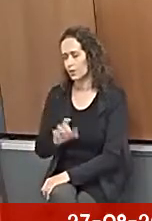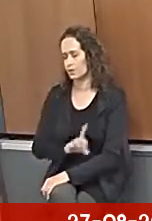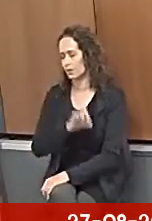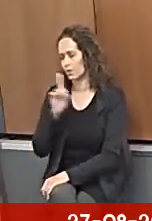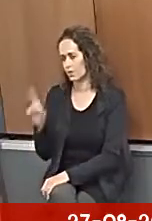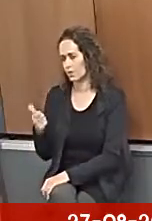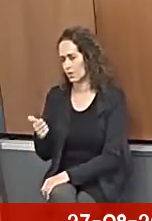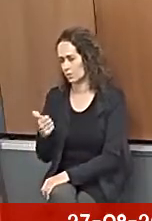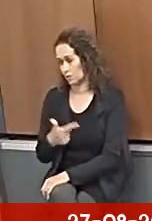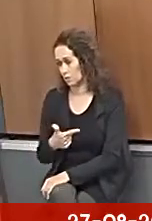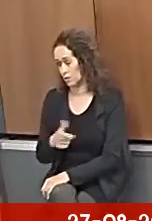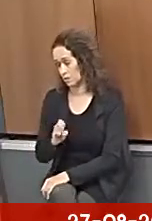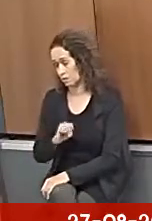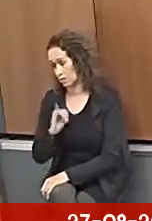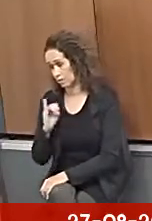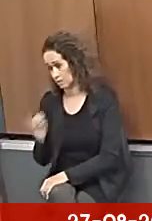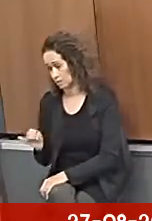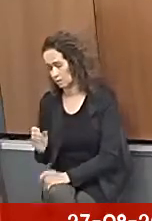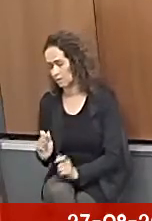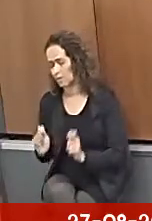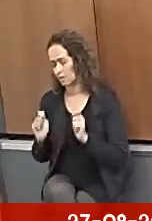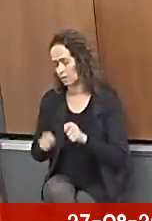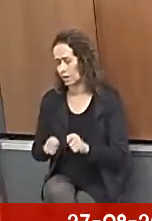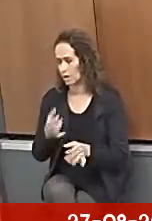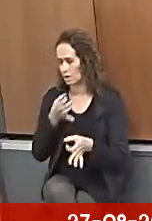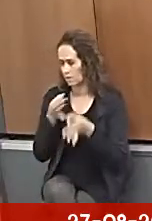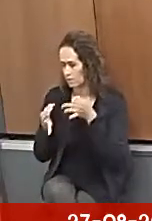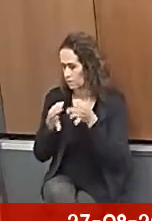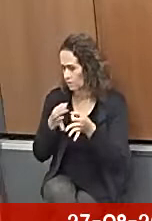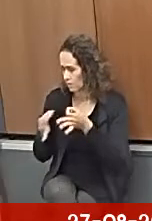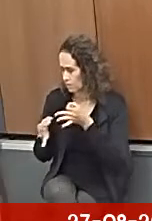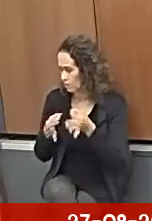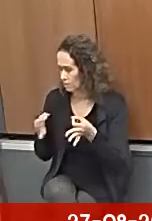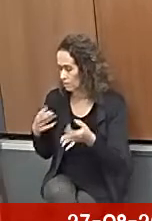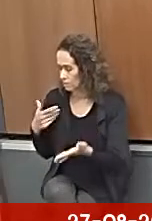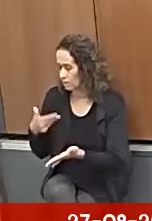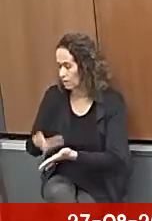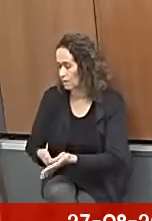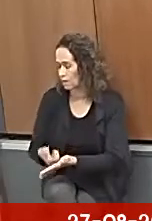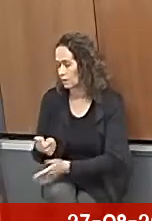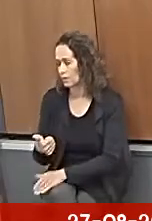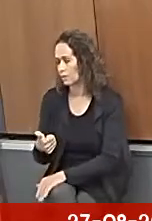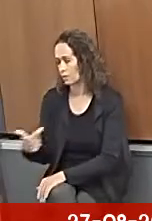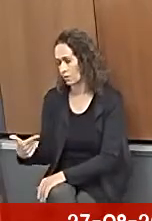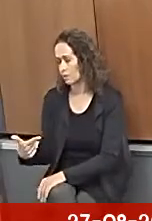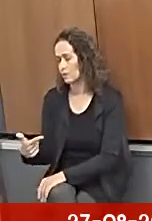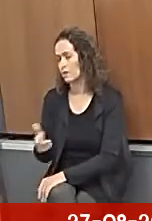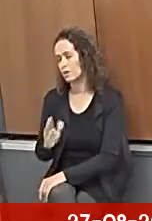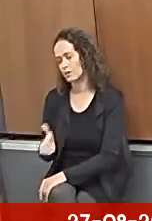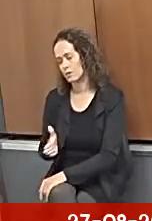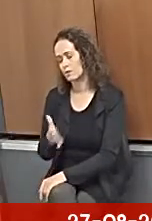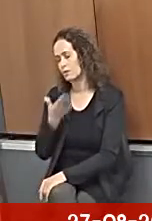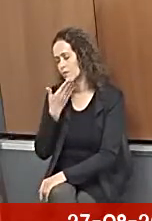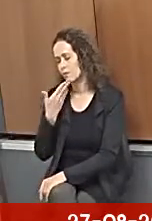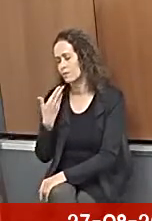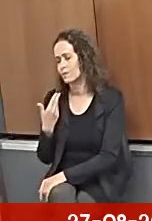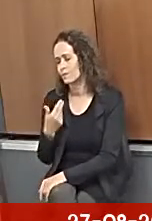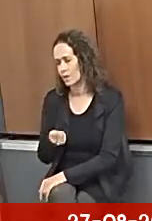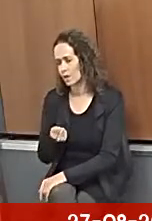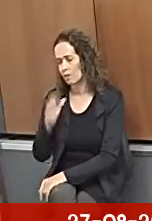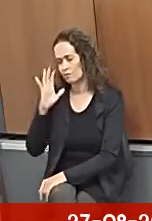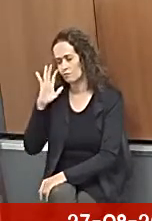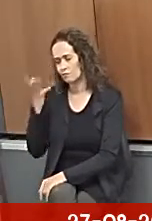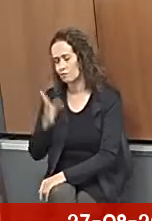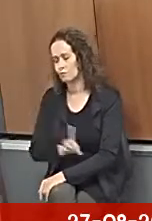a gente poder dar as sugestões aí pra você sa tse a data eu acho que a gente vai ganhar um ritmo muito maior lá nesse